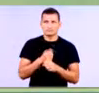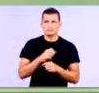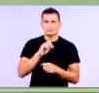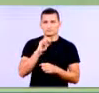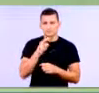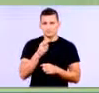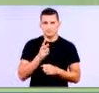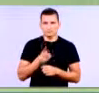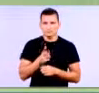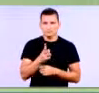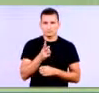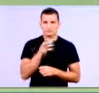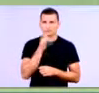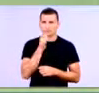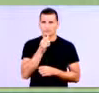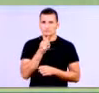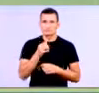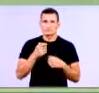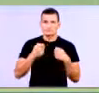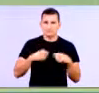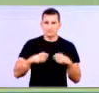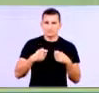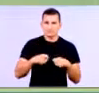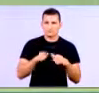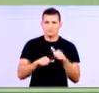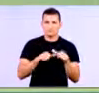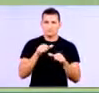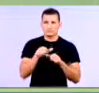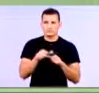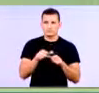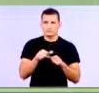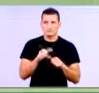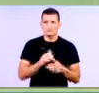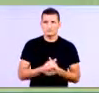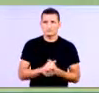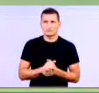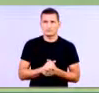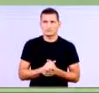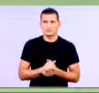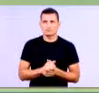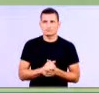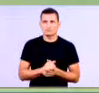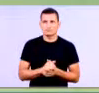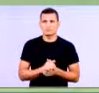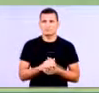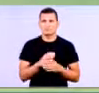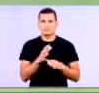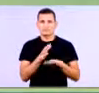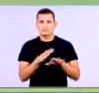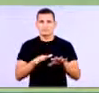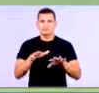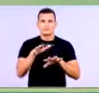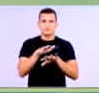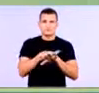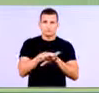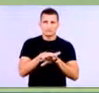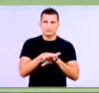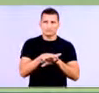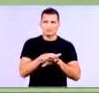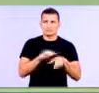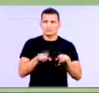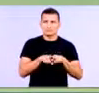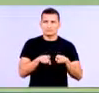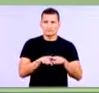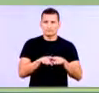sempre que houver necessidade de mudanças, tanto com inclusões como